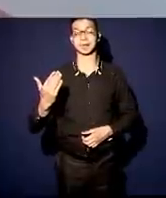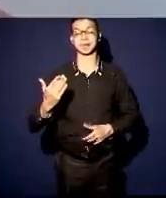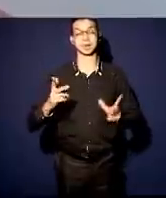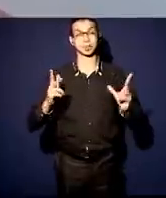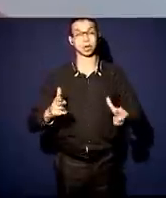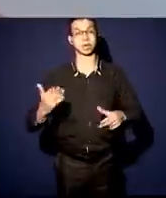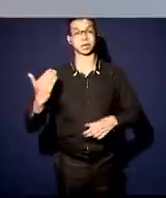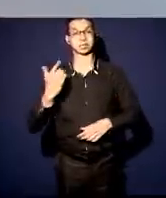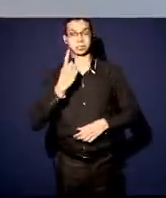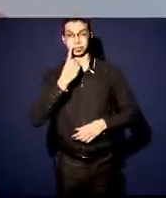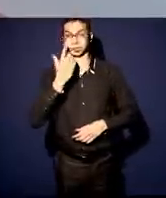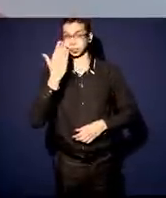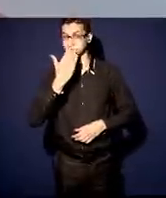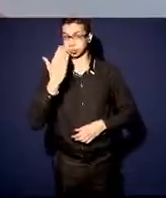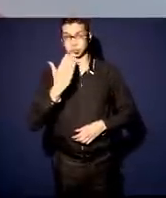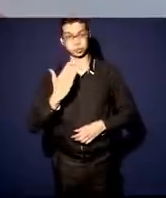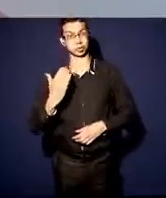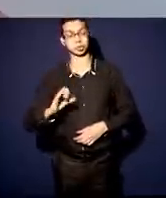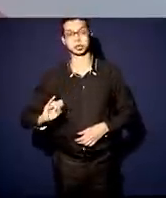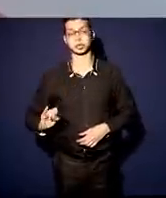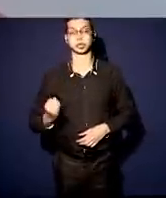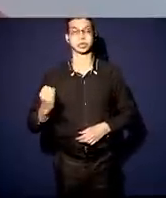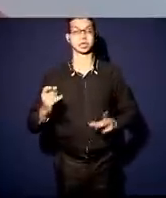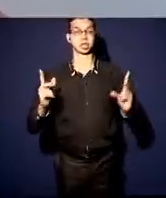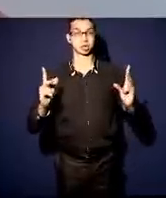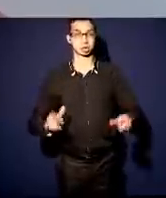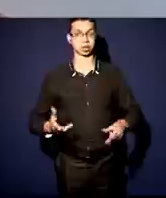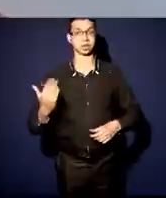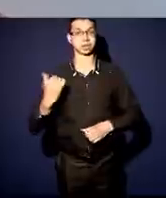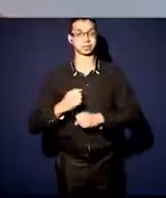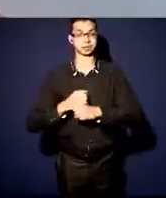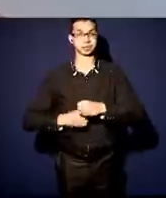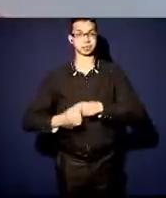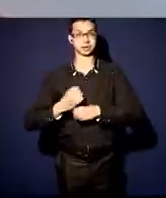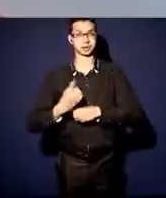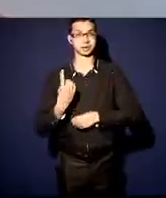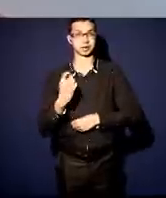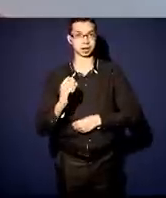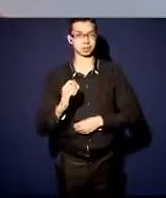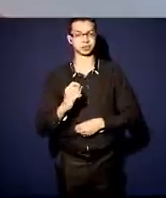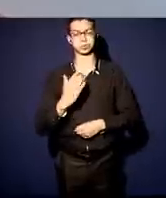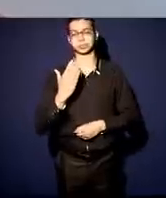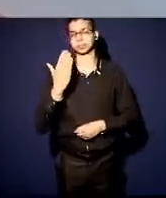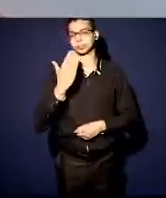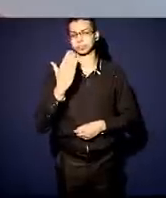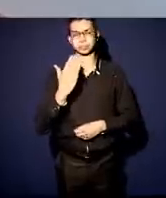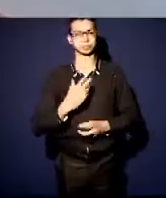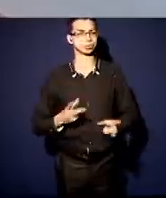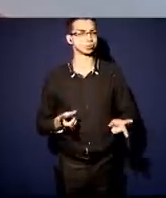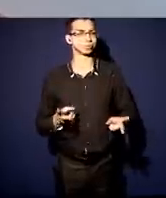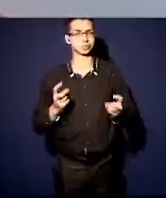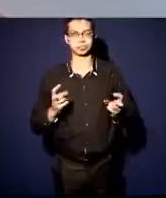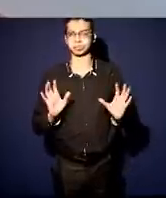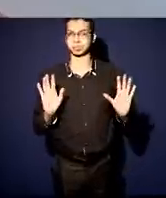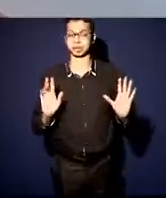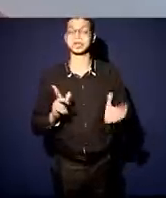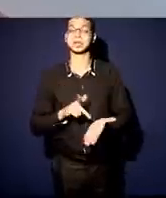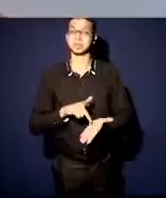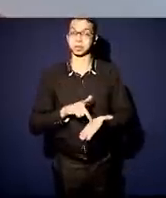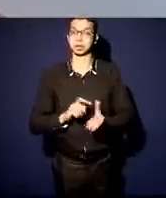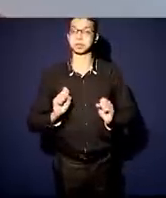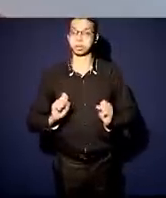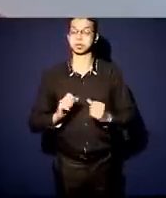os juros naqueles níveis que a gente viu na última década. Então, isso pode ser, de certa maneira,